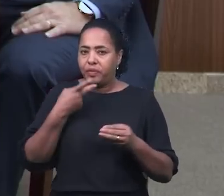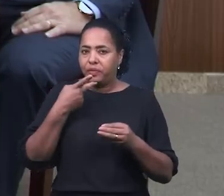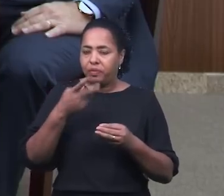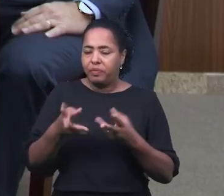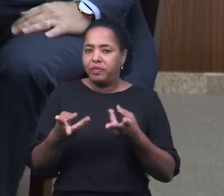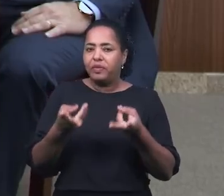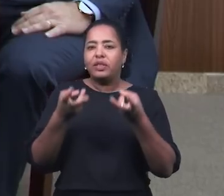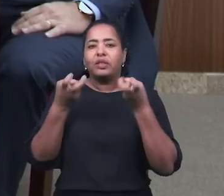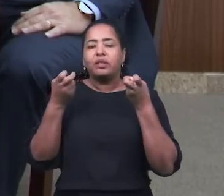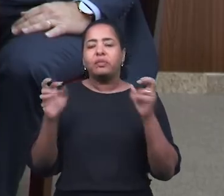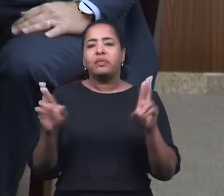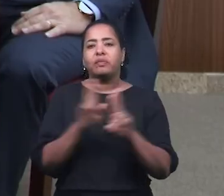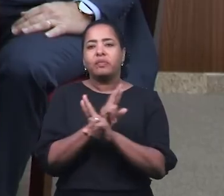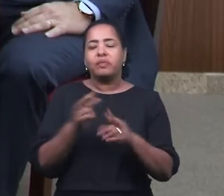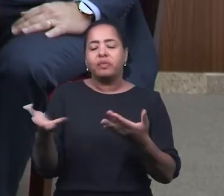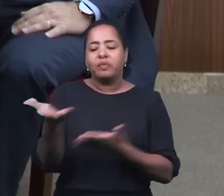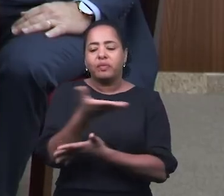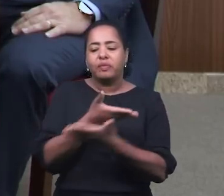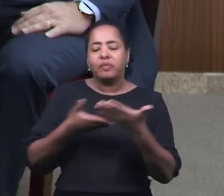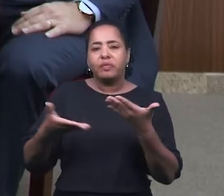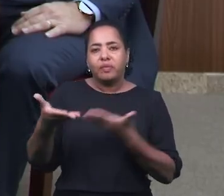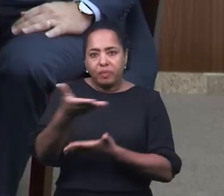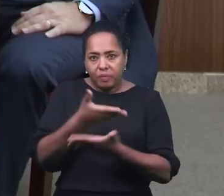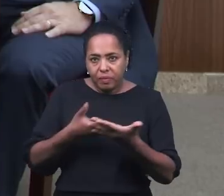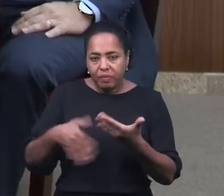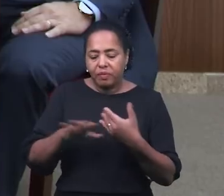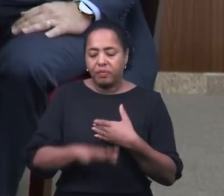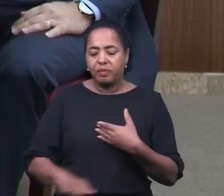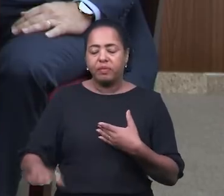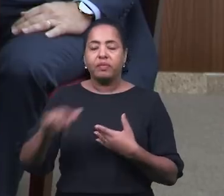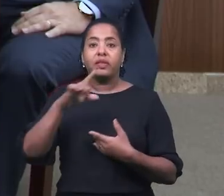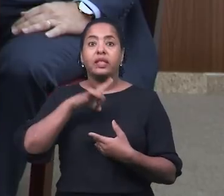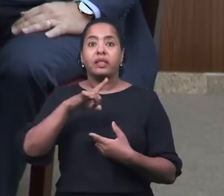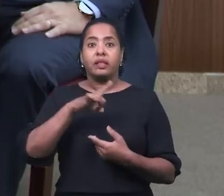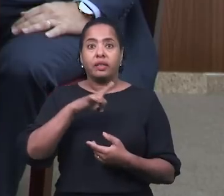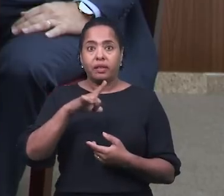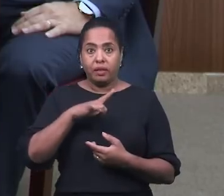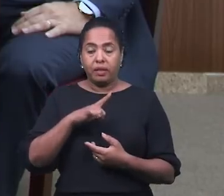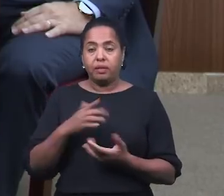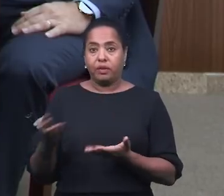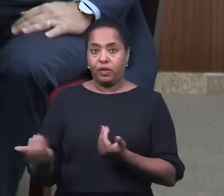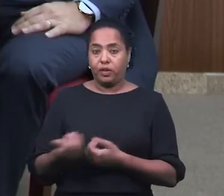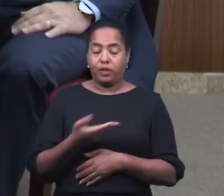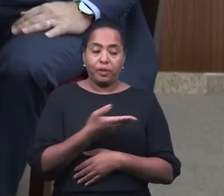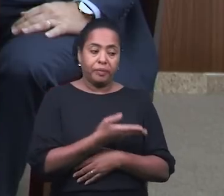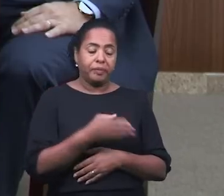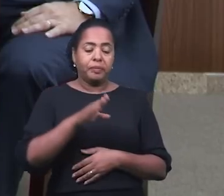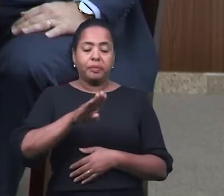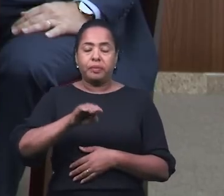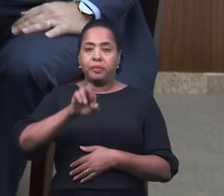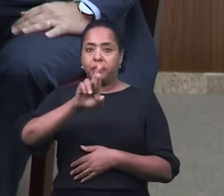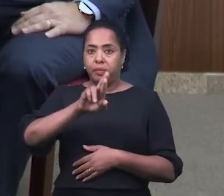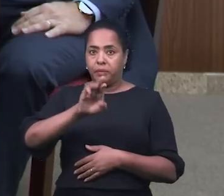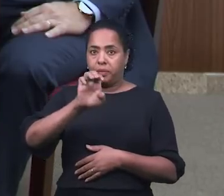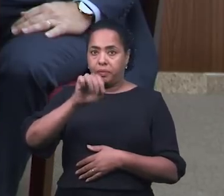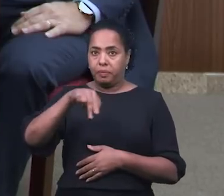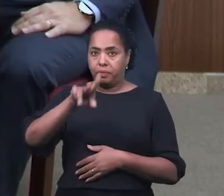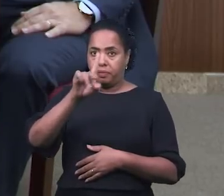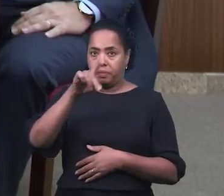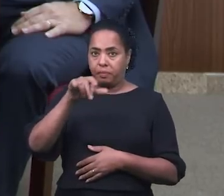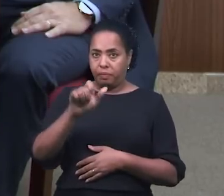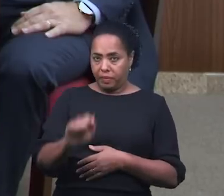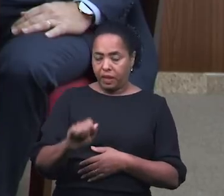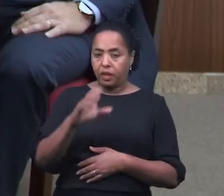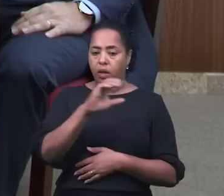suas observações acerca da participação das crianças. Nós temos conosco aqui a jovem Brenda, ela é da região